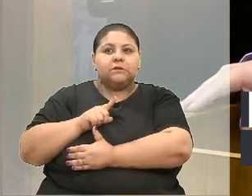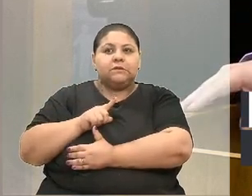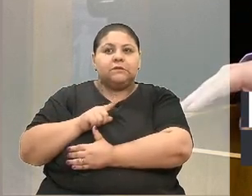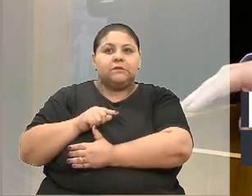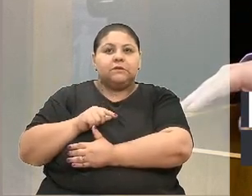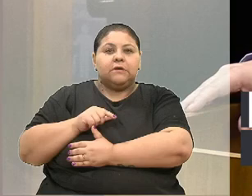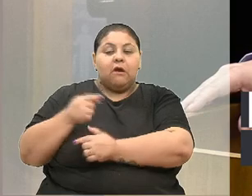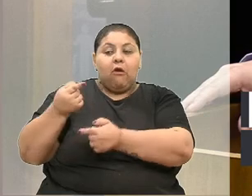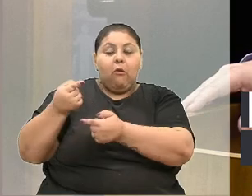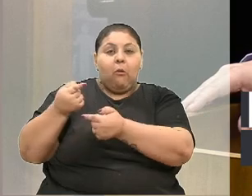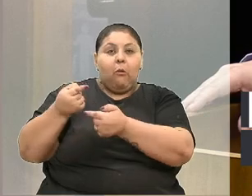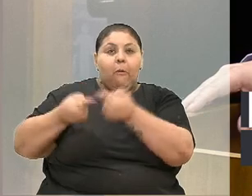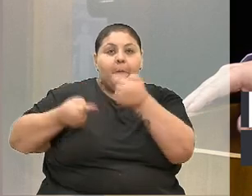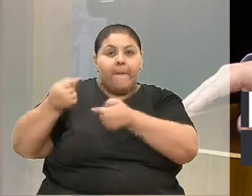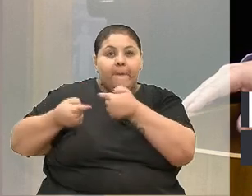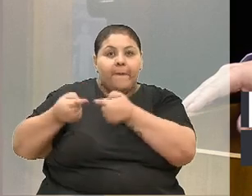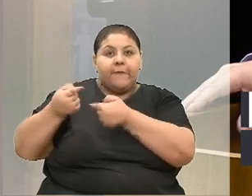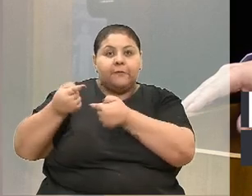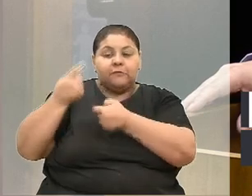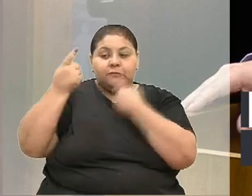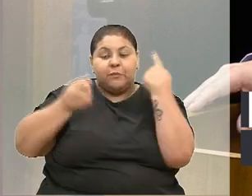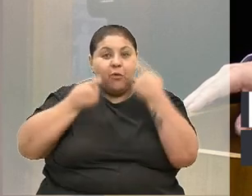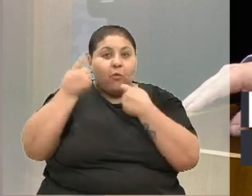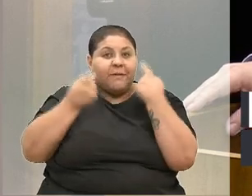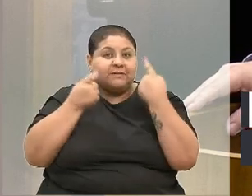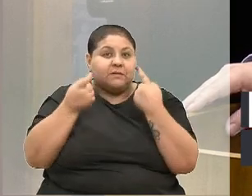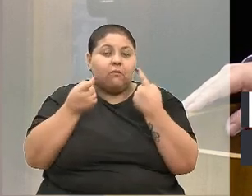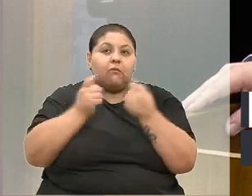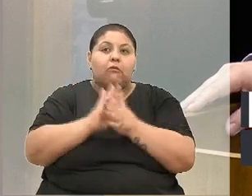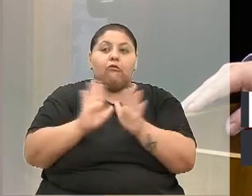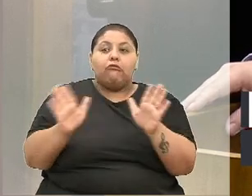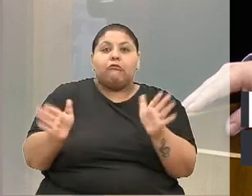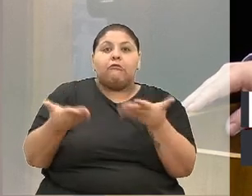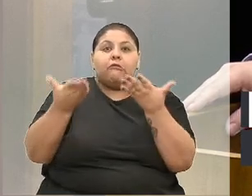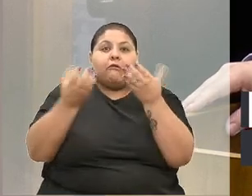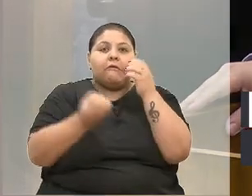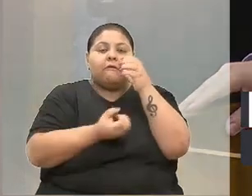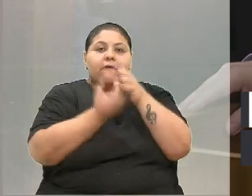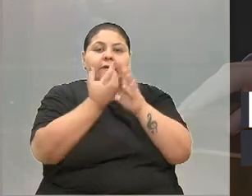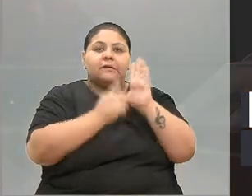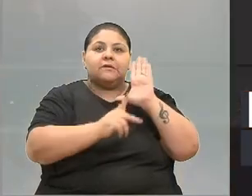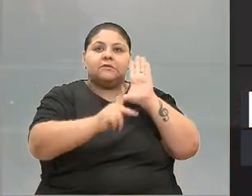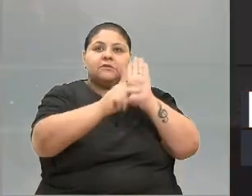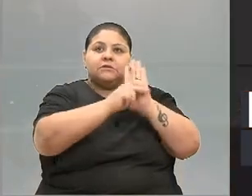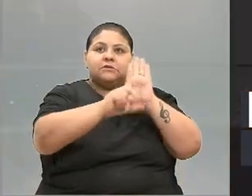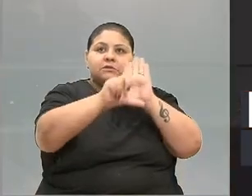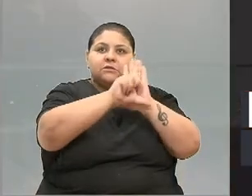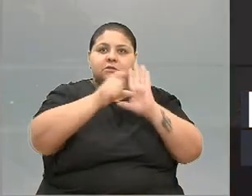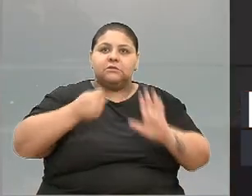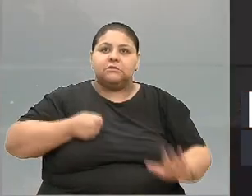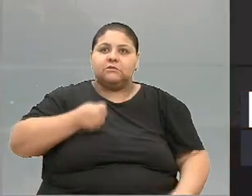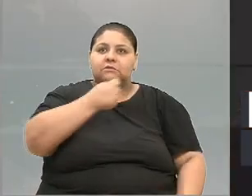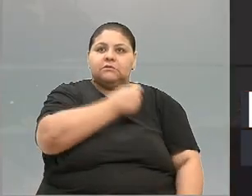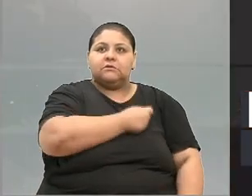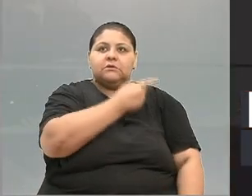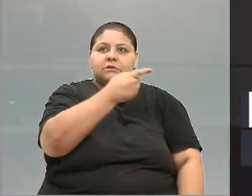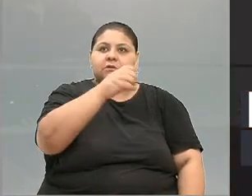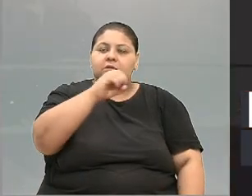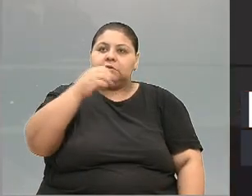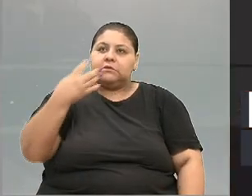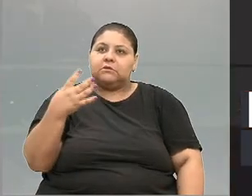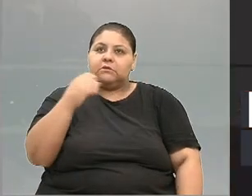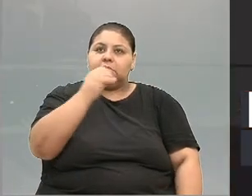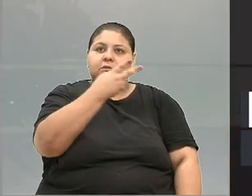e preocupação que estimulou a criação do projeto de lei número